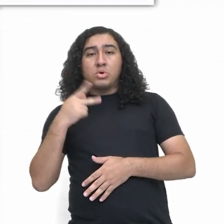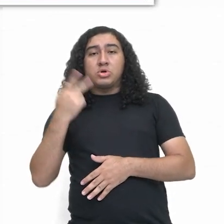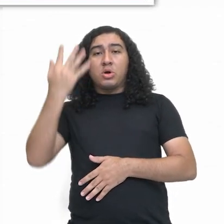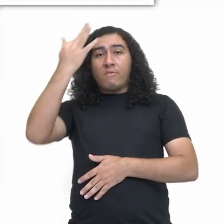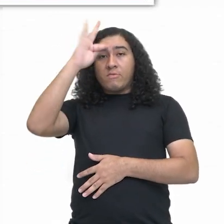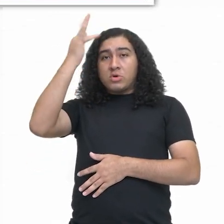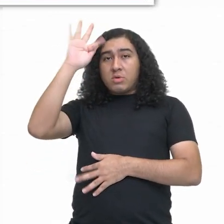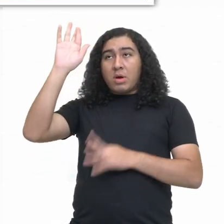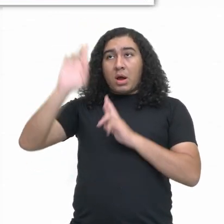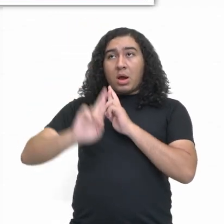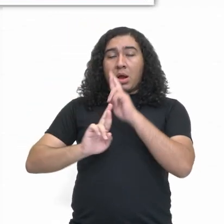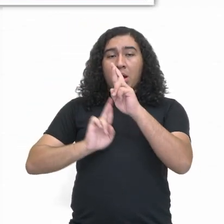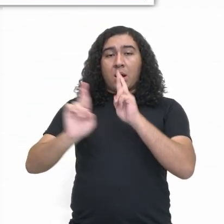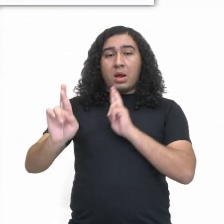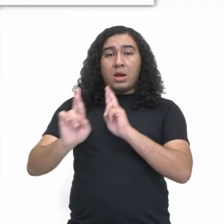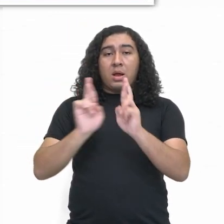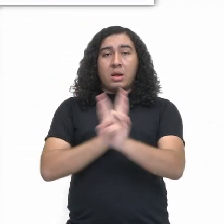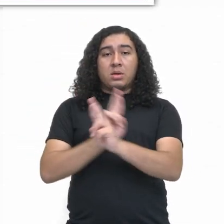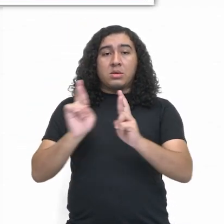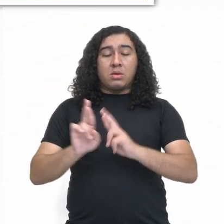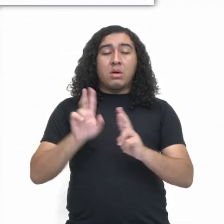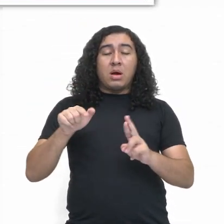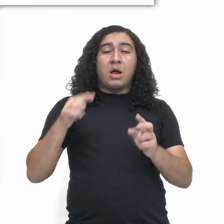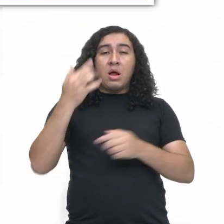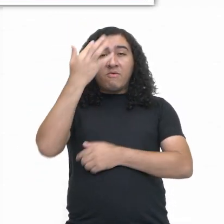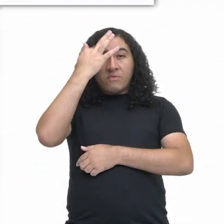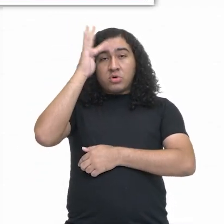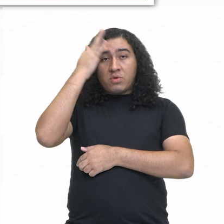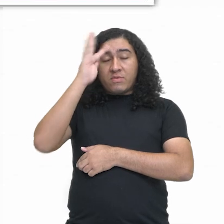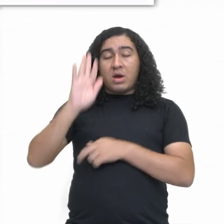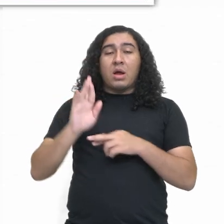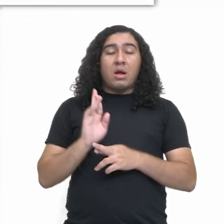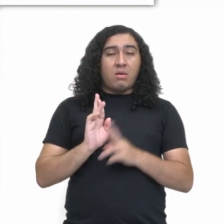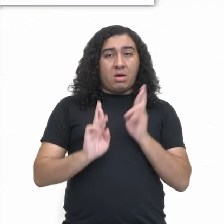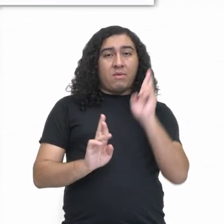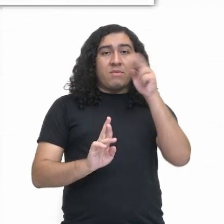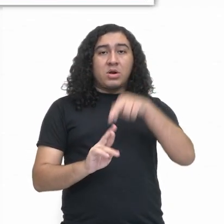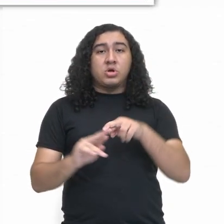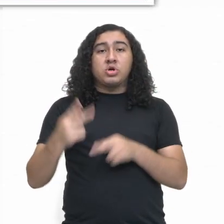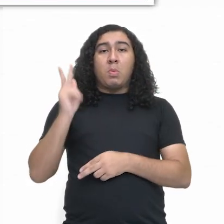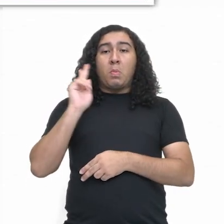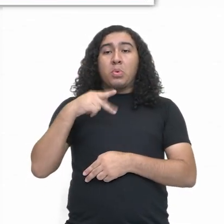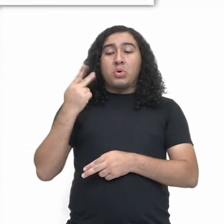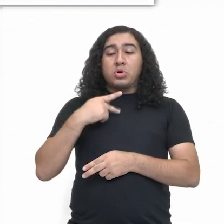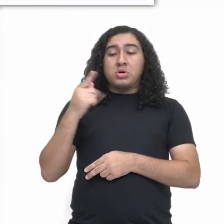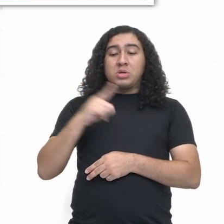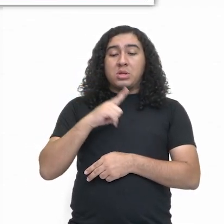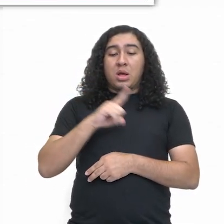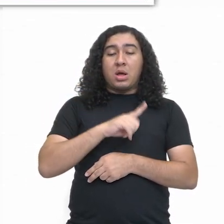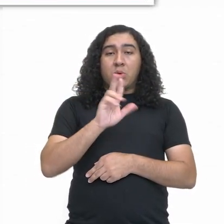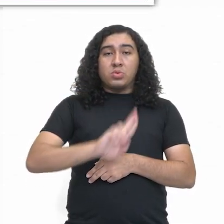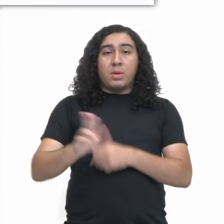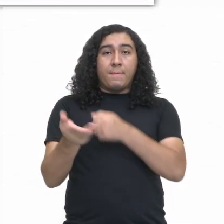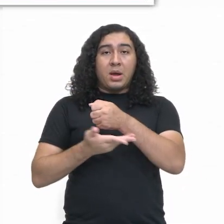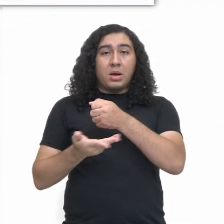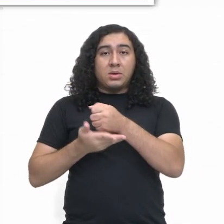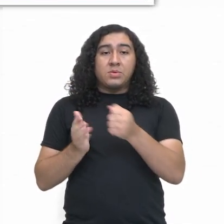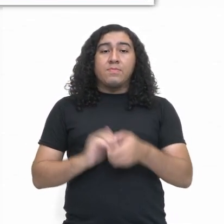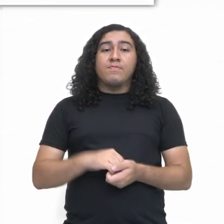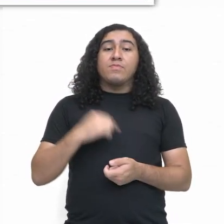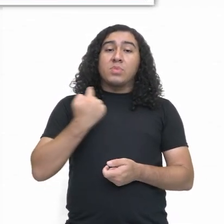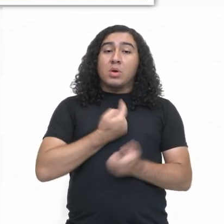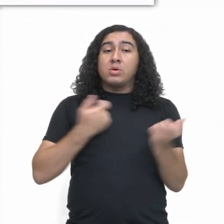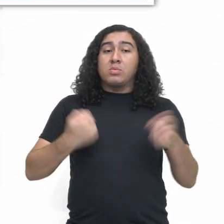É a reflexão filosófica acerca da política, tá? Ela contribui para a